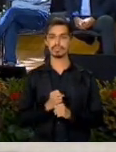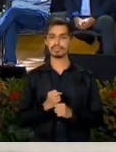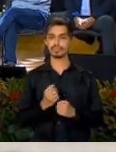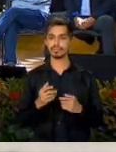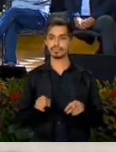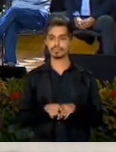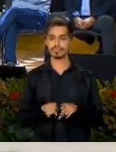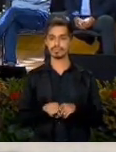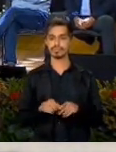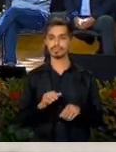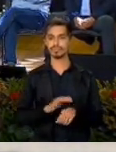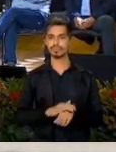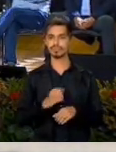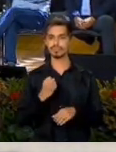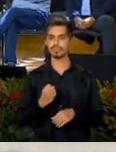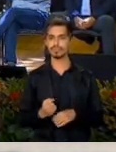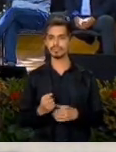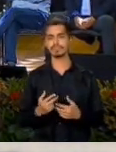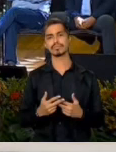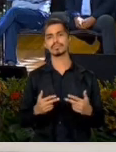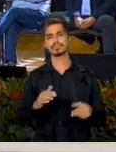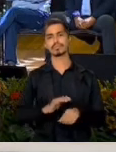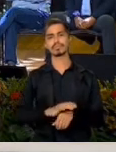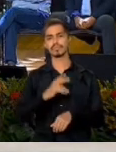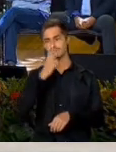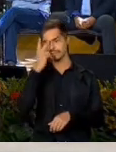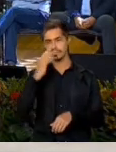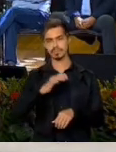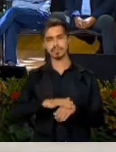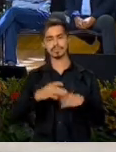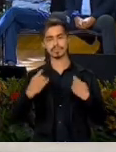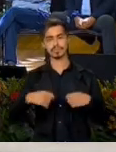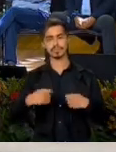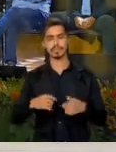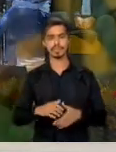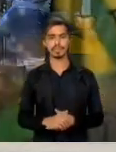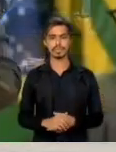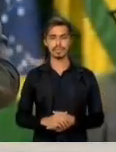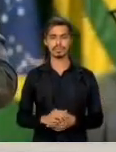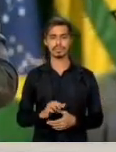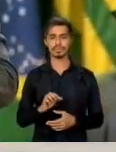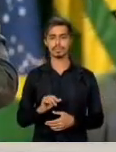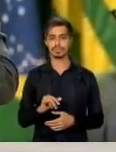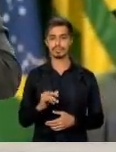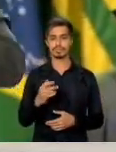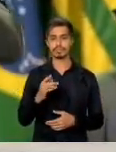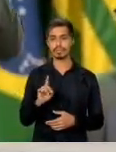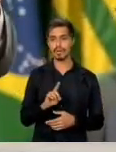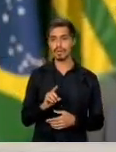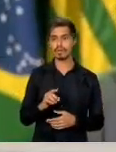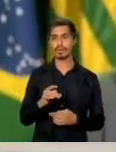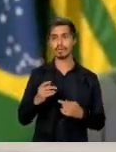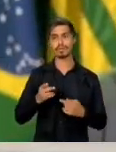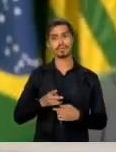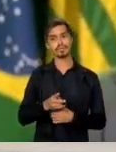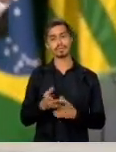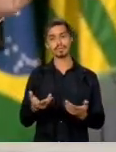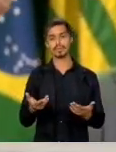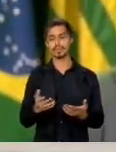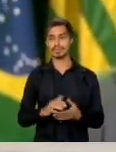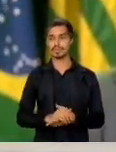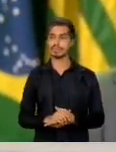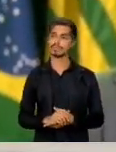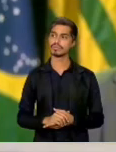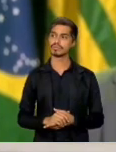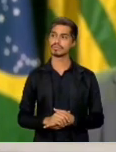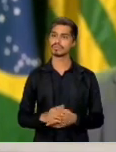mão naqueles que mais precisam, por óbvio. Senão você vai continuar com um Brasil